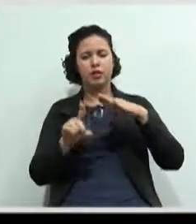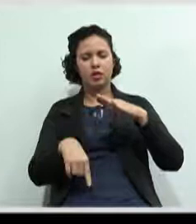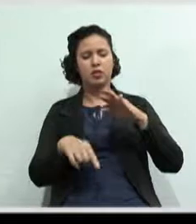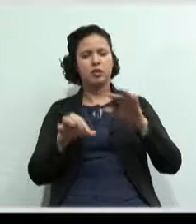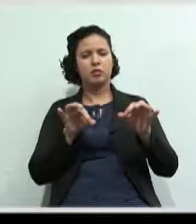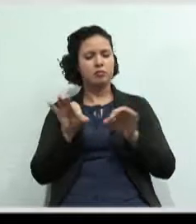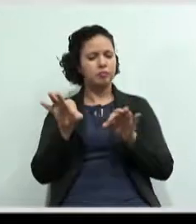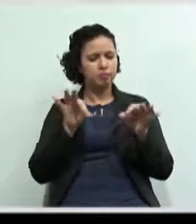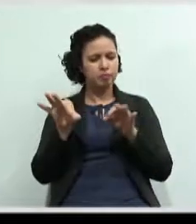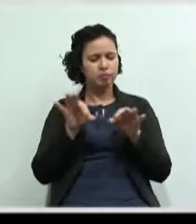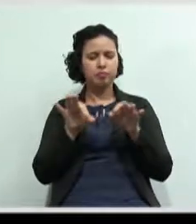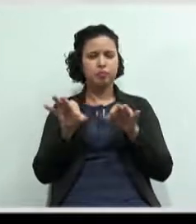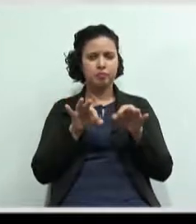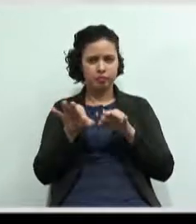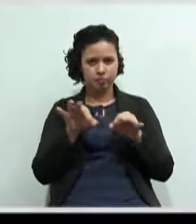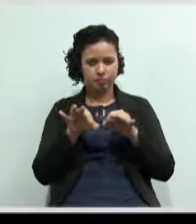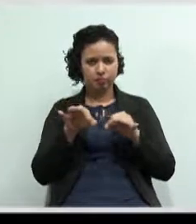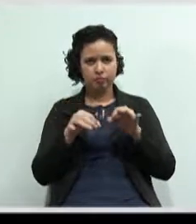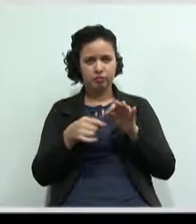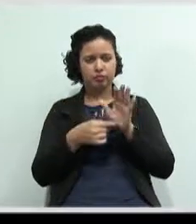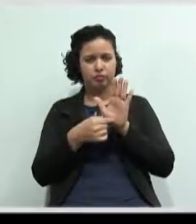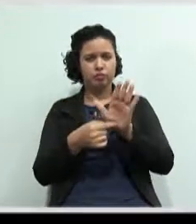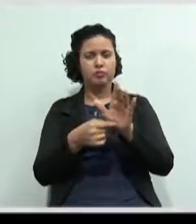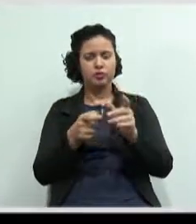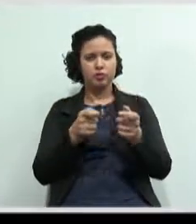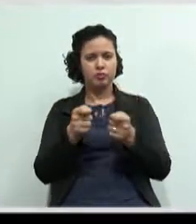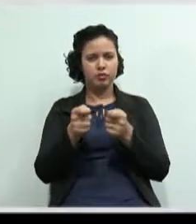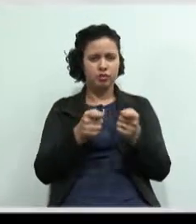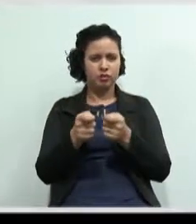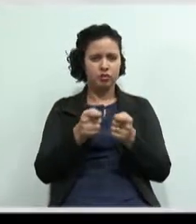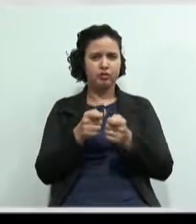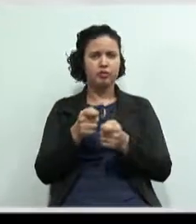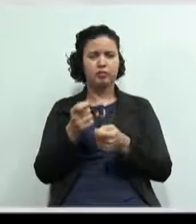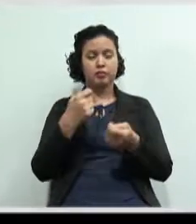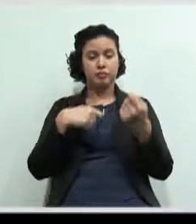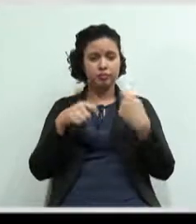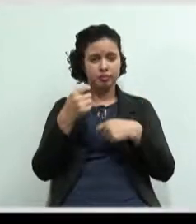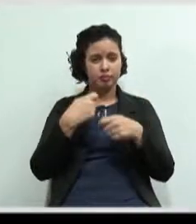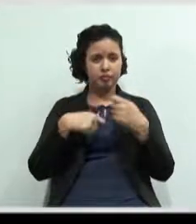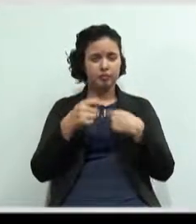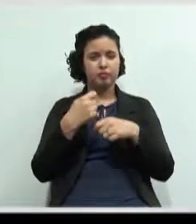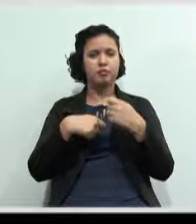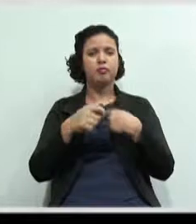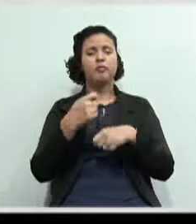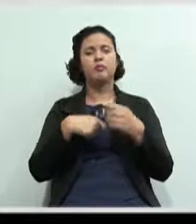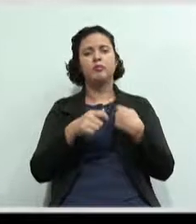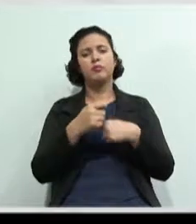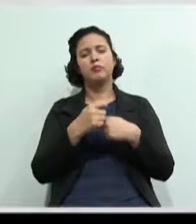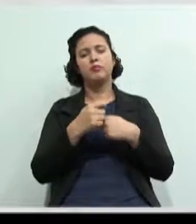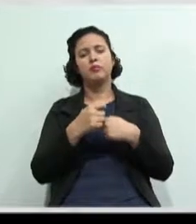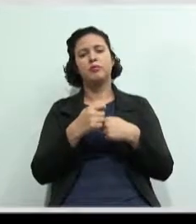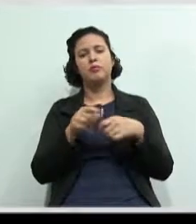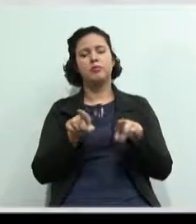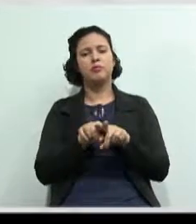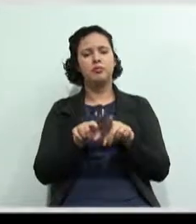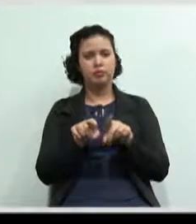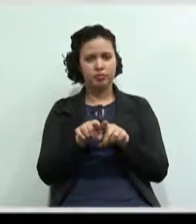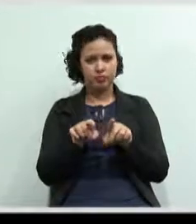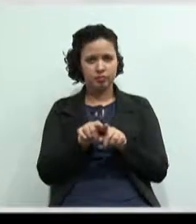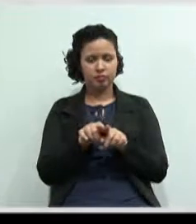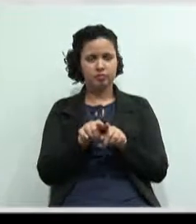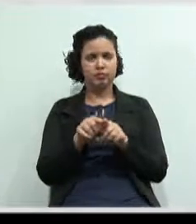tá? Organizadas, dirigidas e controladas por administradores, por meio da administração, e é claro, é